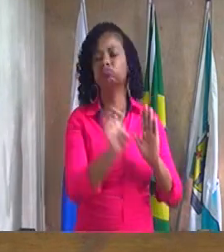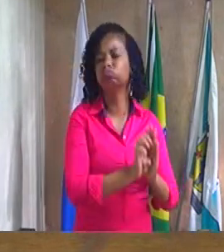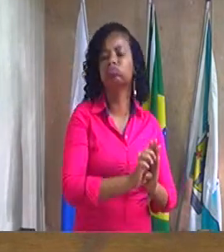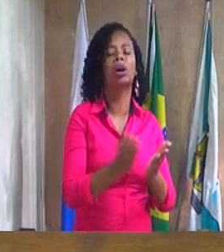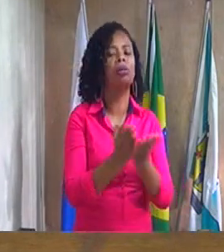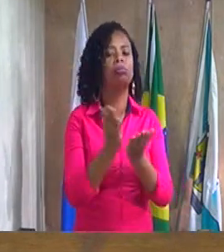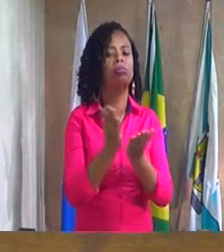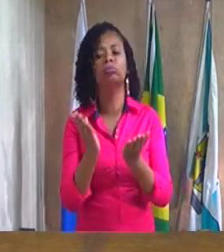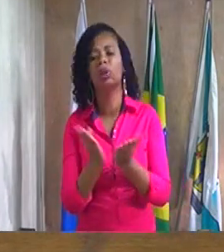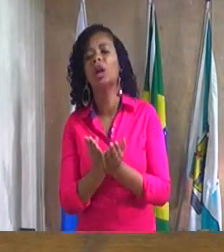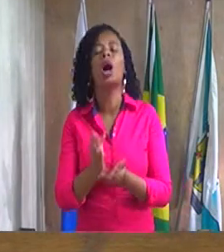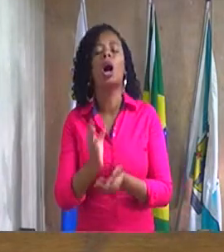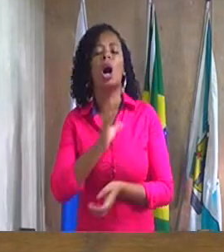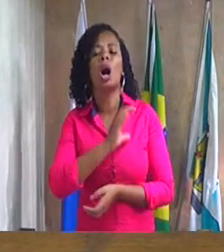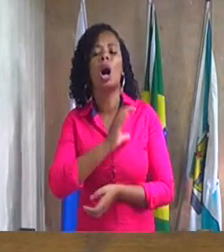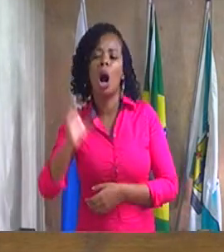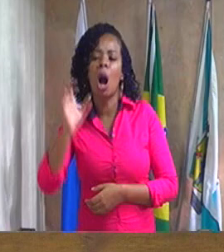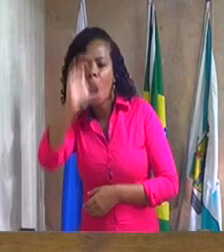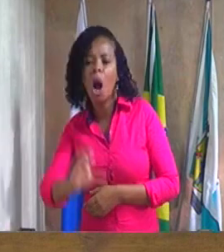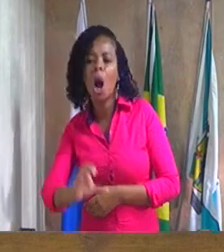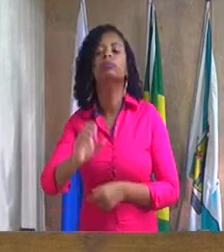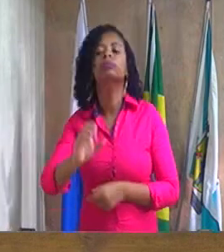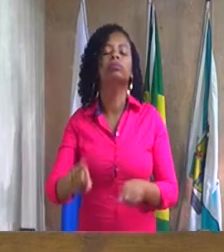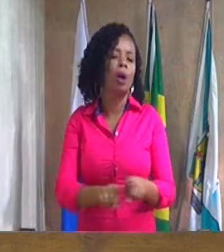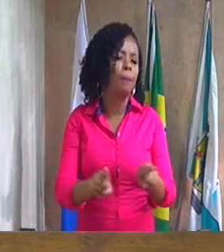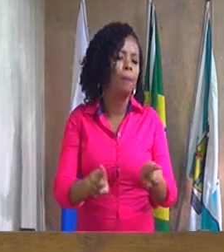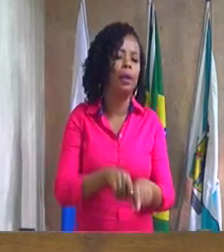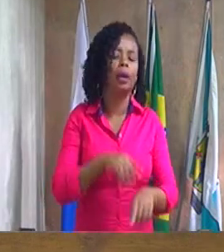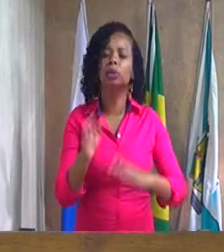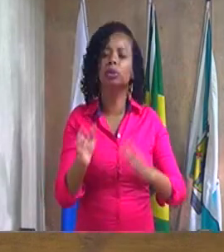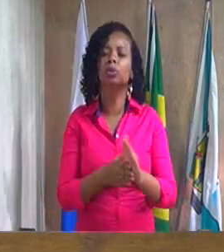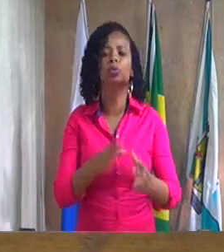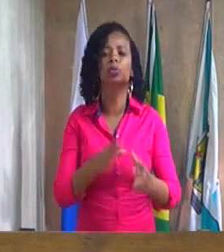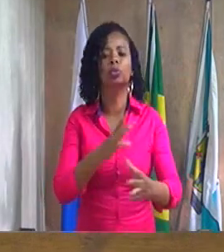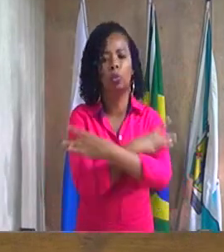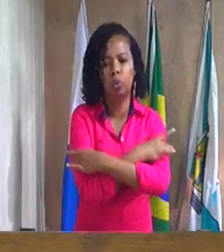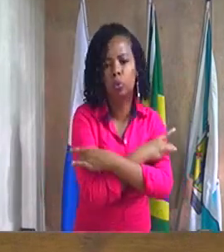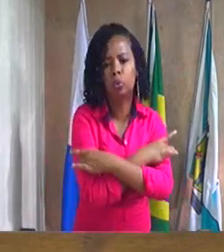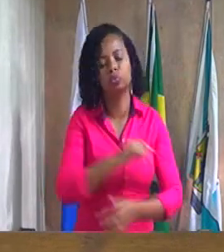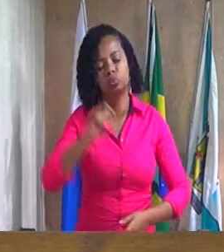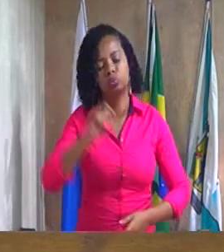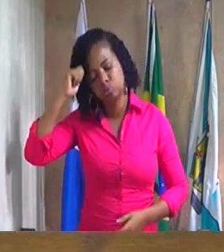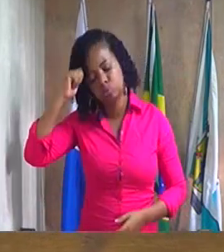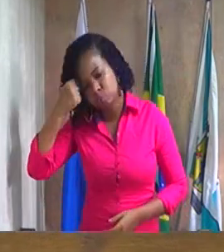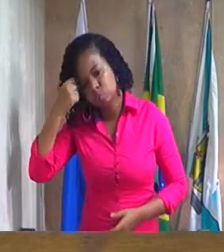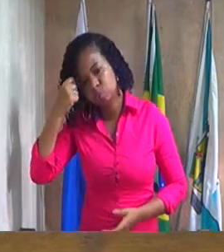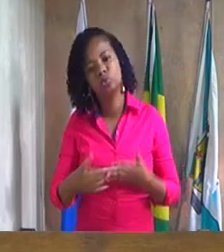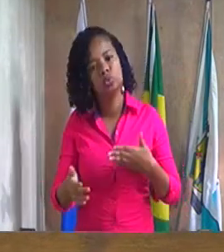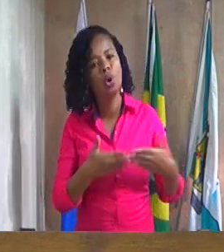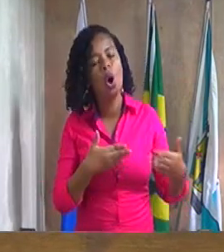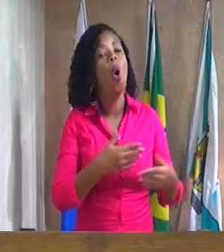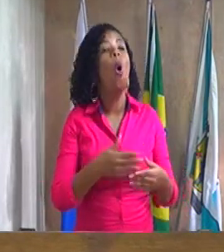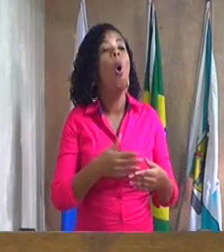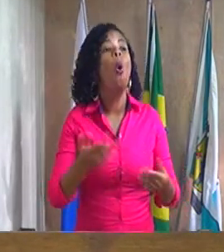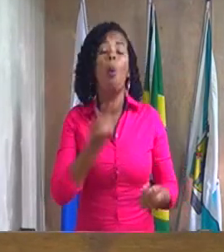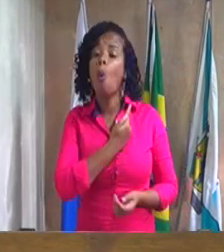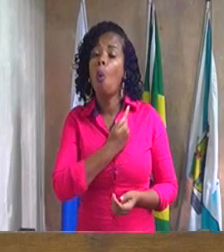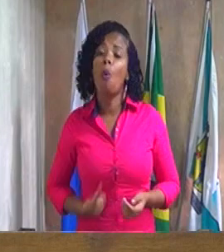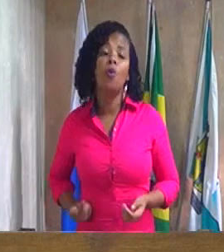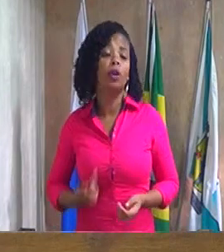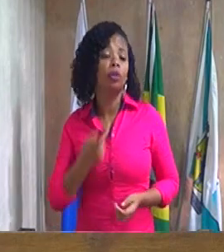cristãos evangélicos, e também as matrizes africanas. O que o governo vem fazendo com essa matéria é que